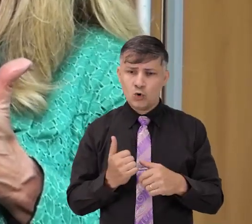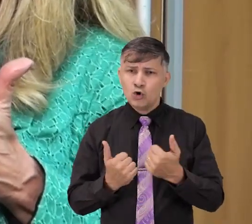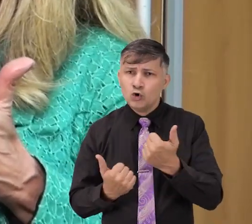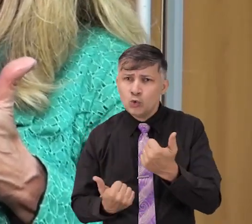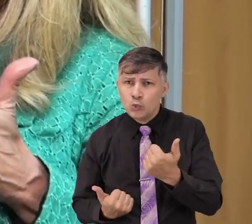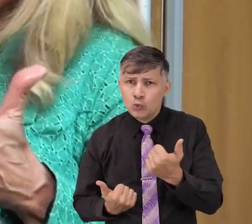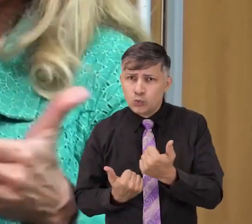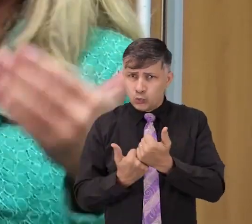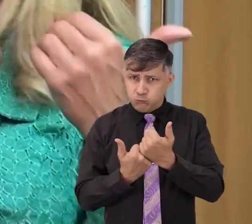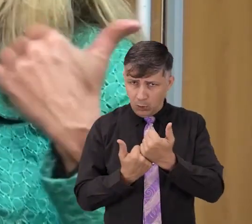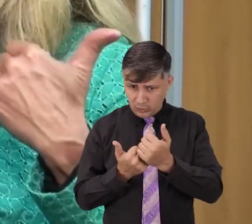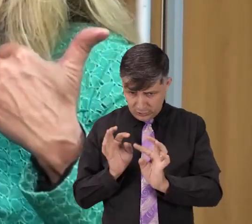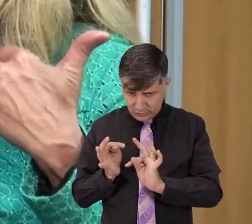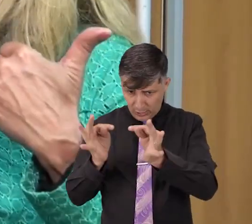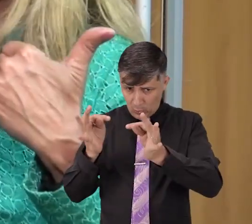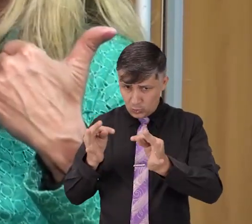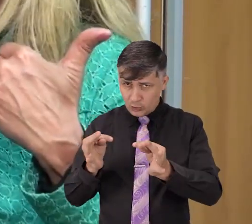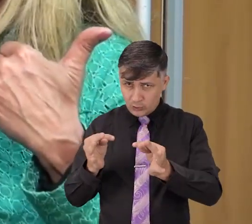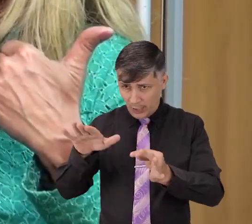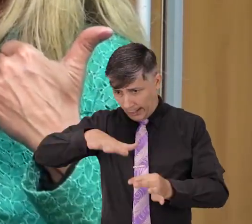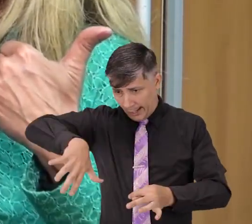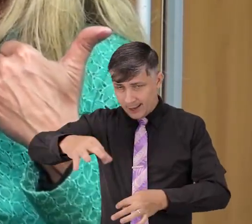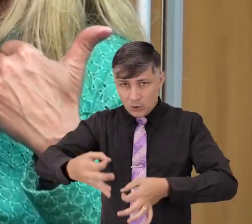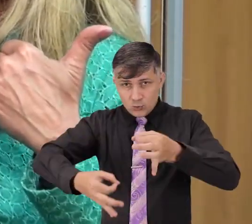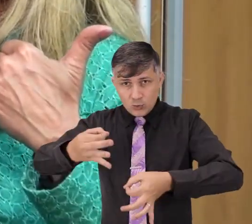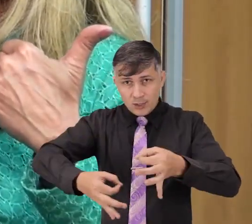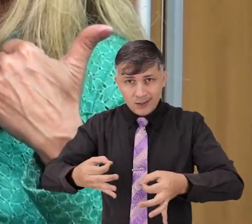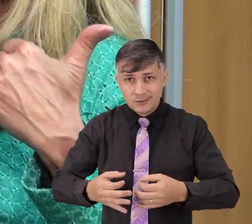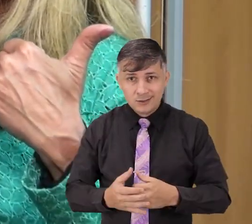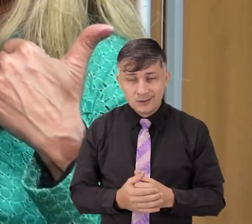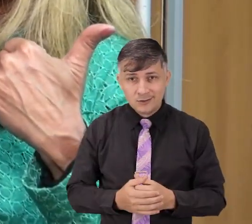judiciário, né, foram transferidas todas para a advocacia.